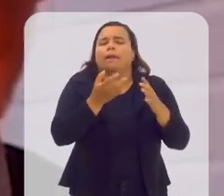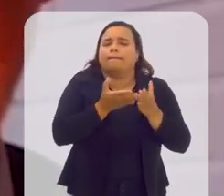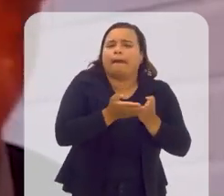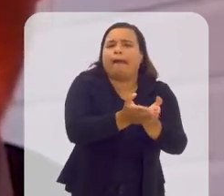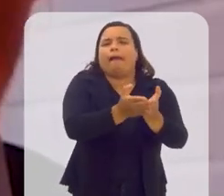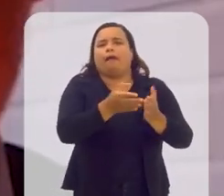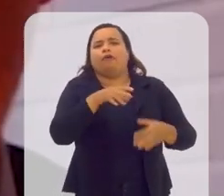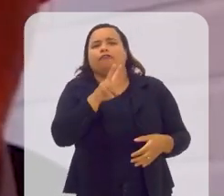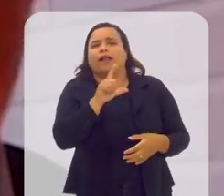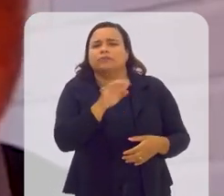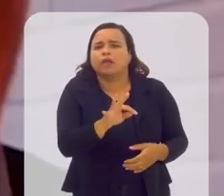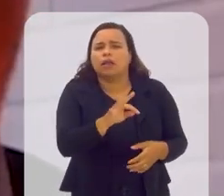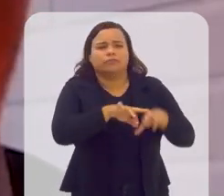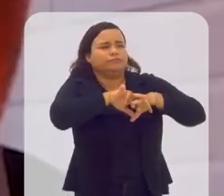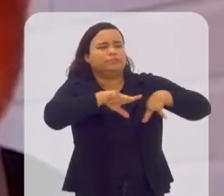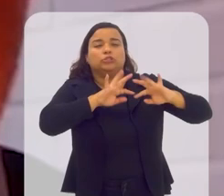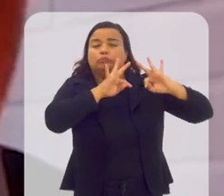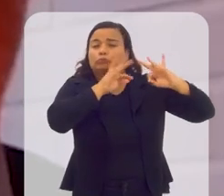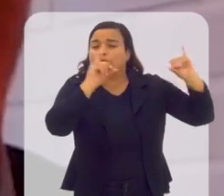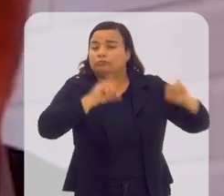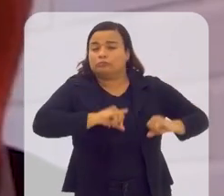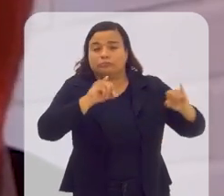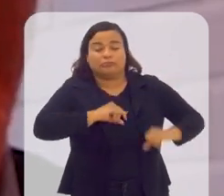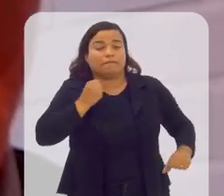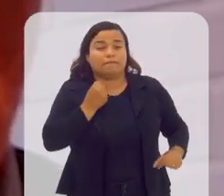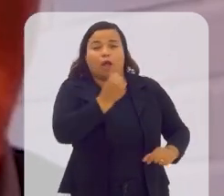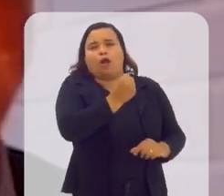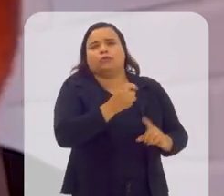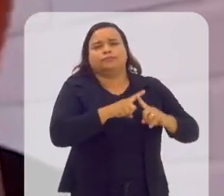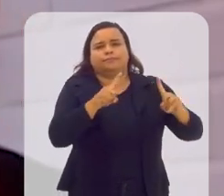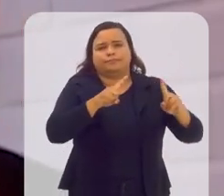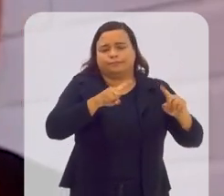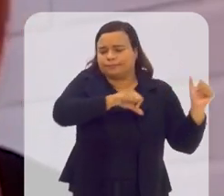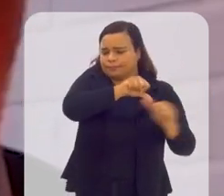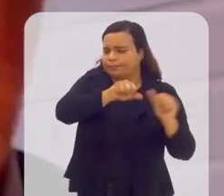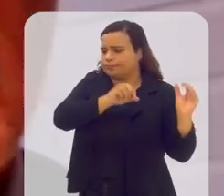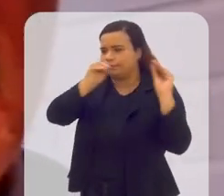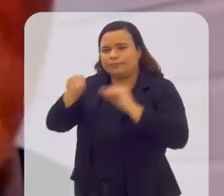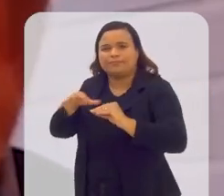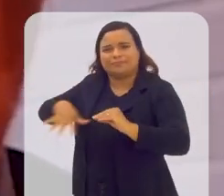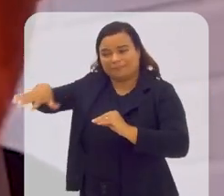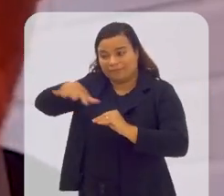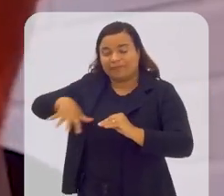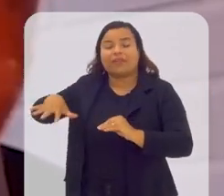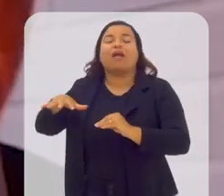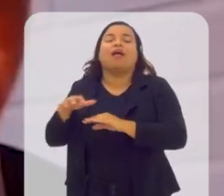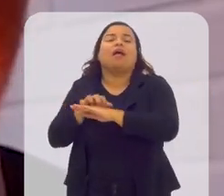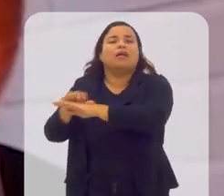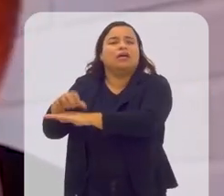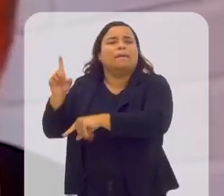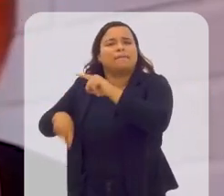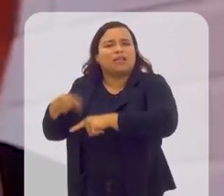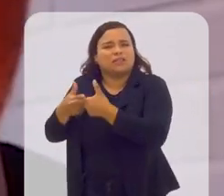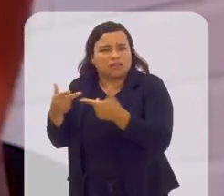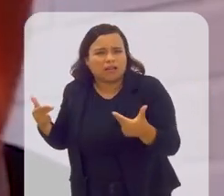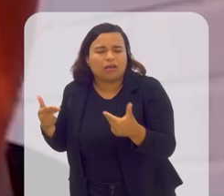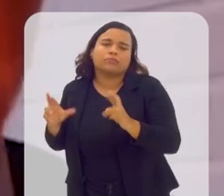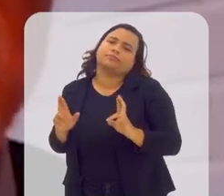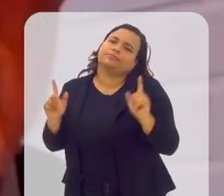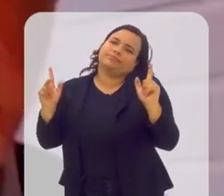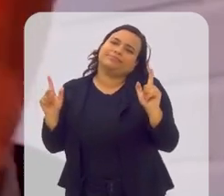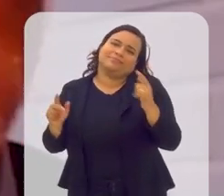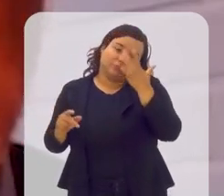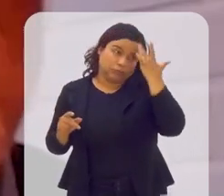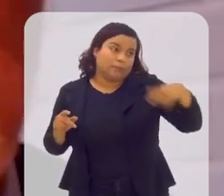muito. Já o setor de cargas, assim, teve uma atuação diferente, até porque as pessoas precisavam